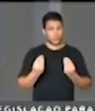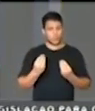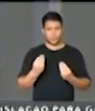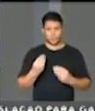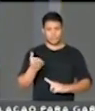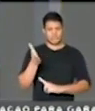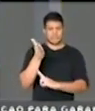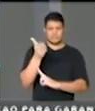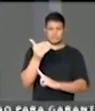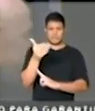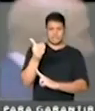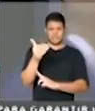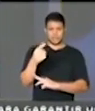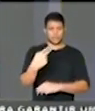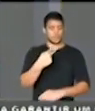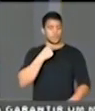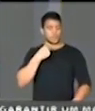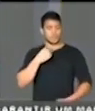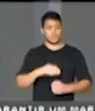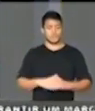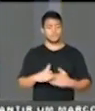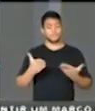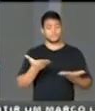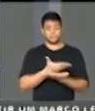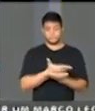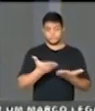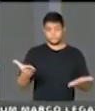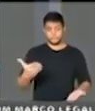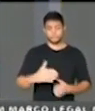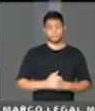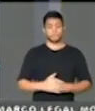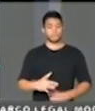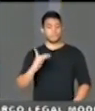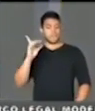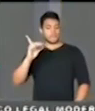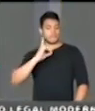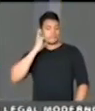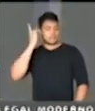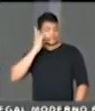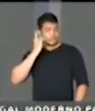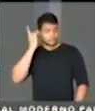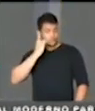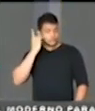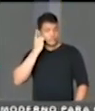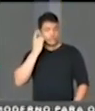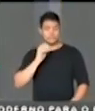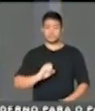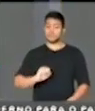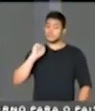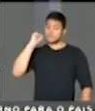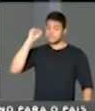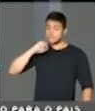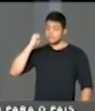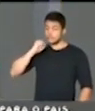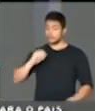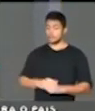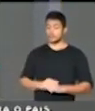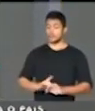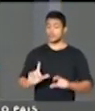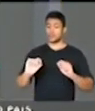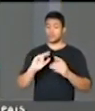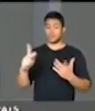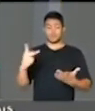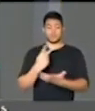tem. Senhores e senhoras, deputados e senadores, este governo se desmoraliza rapidamente. Ele tem por